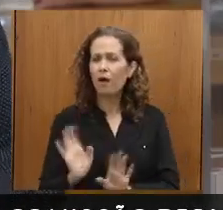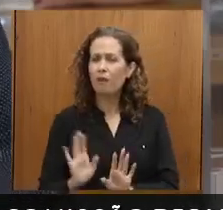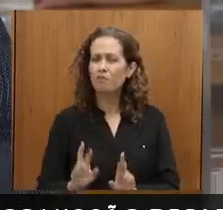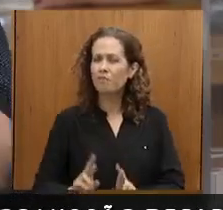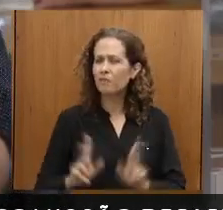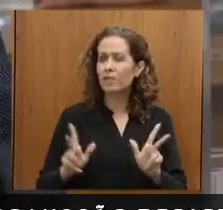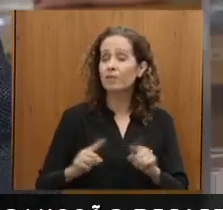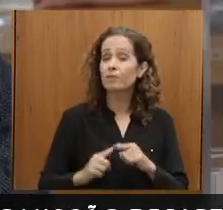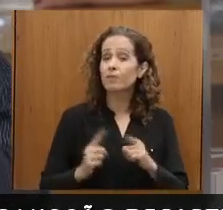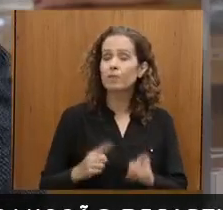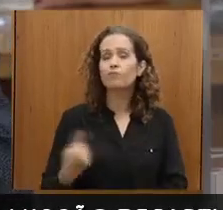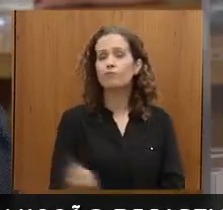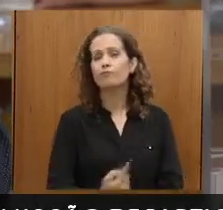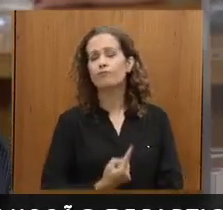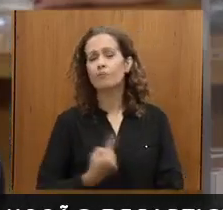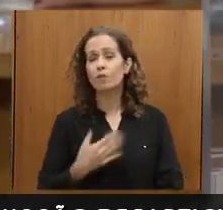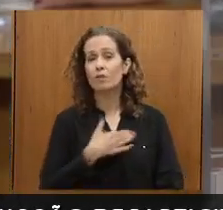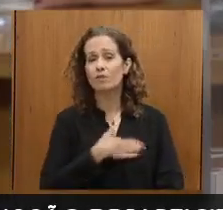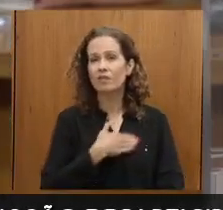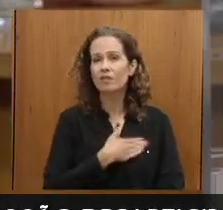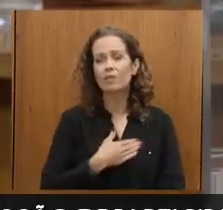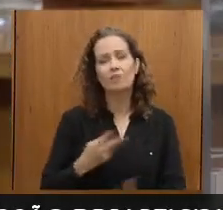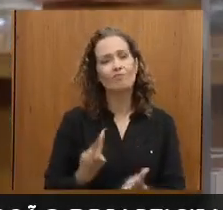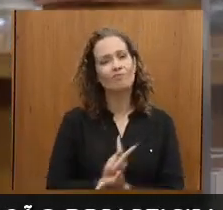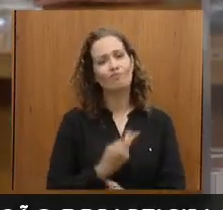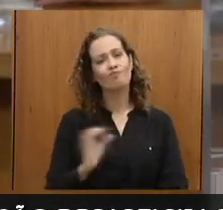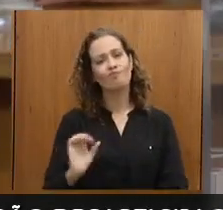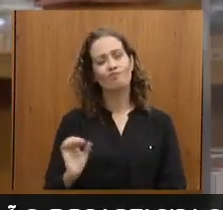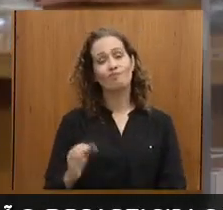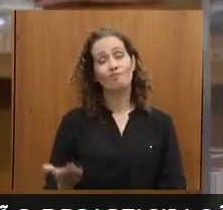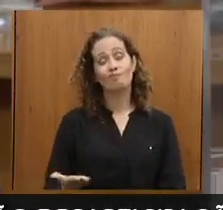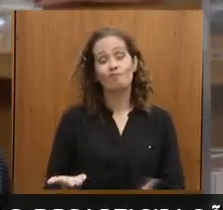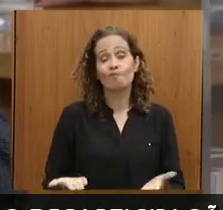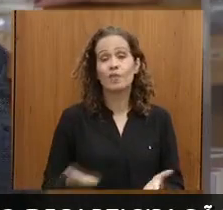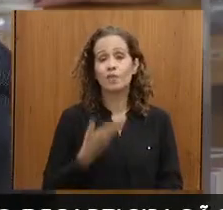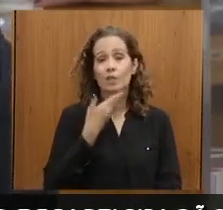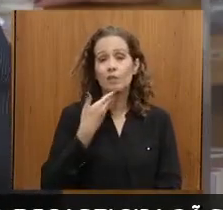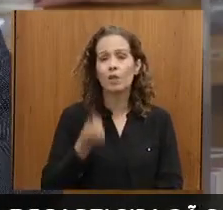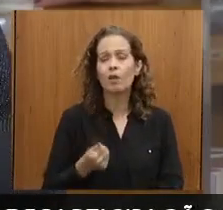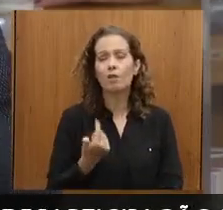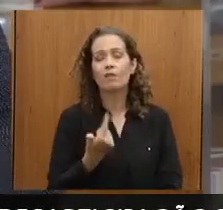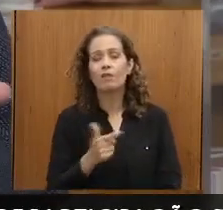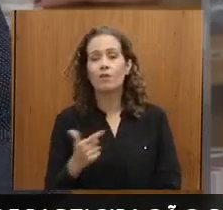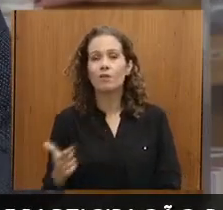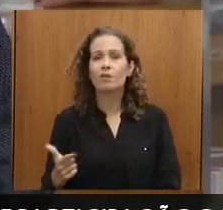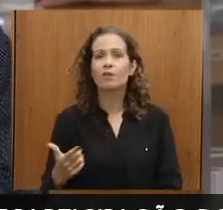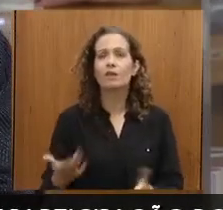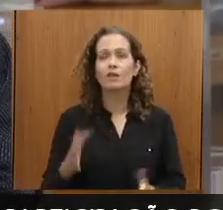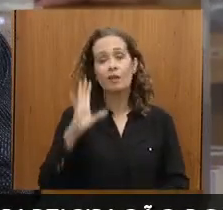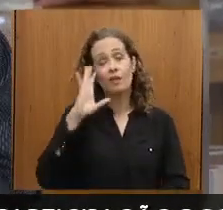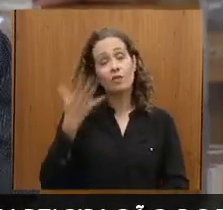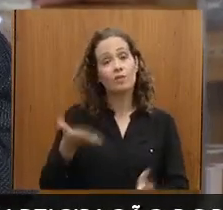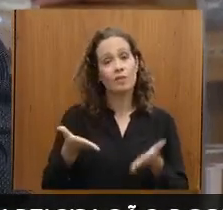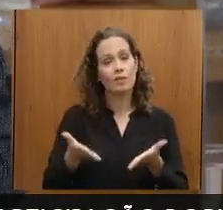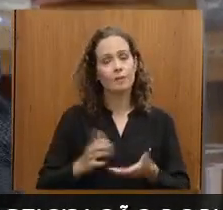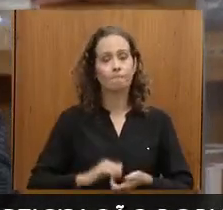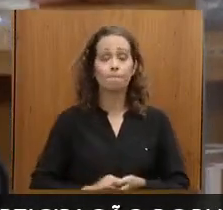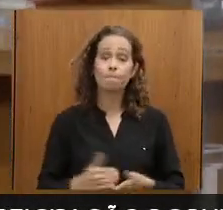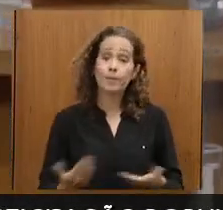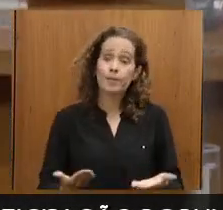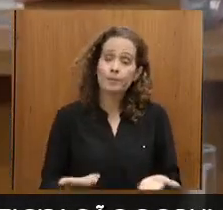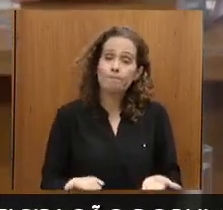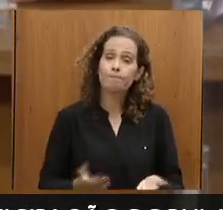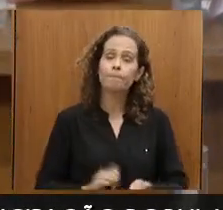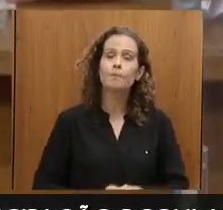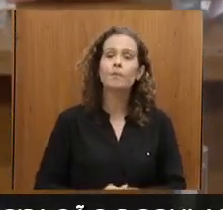gostaríamos, gostaríamos realmente que isso não tivesse acontecido. preferíamos não ter que ter tomado essa decisão. Mas, bom, eu